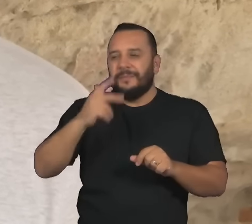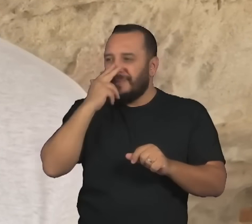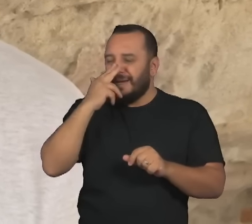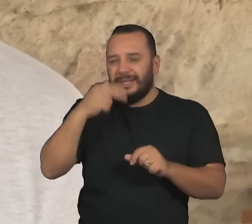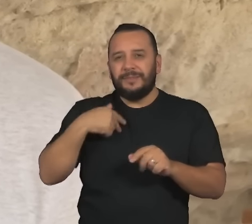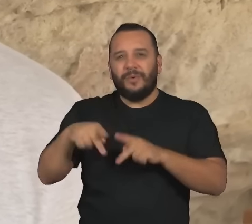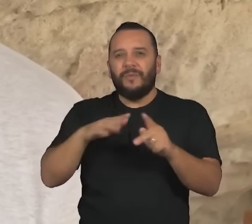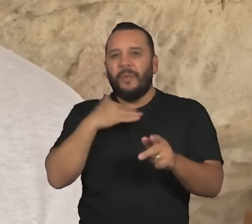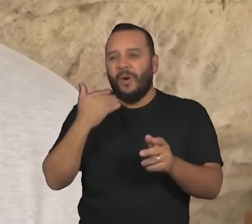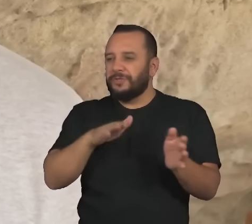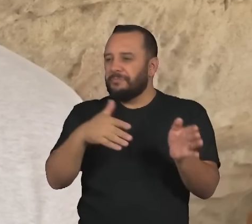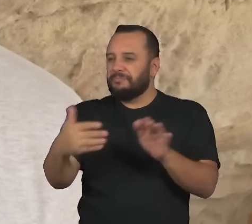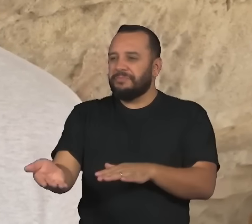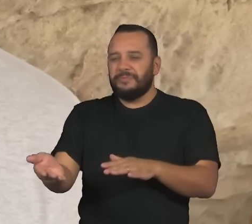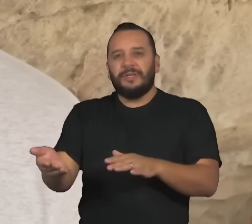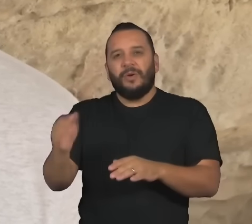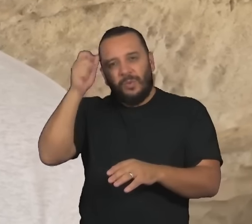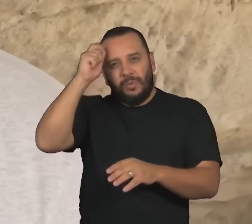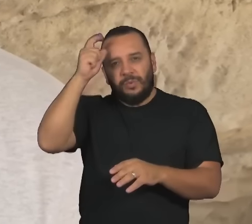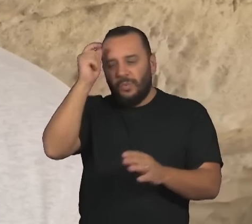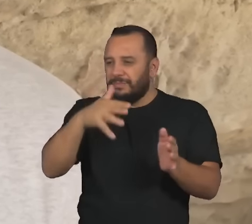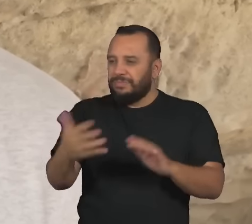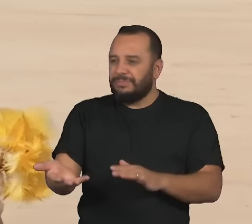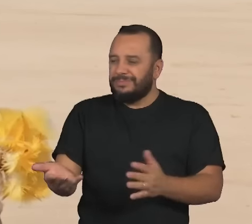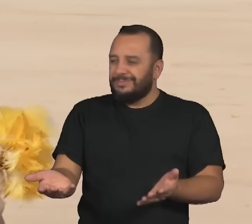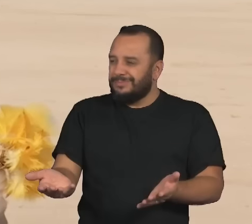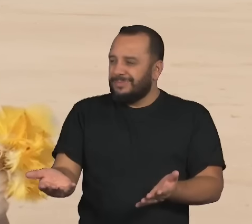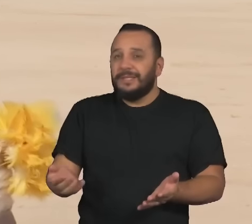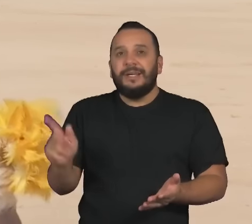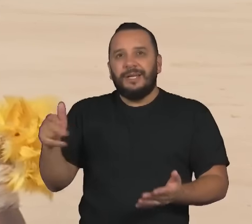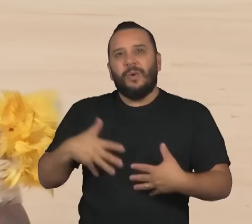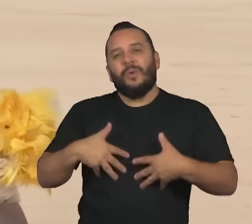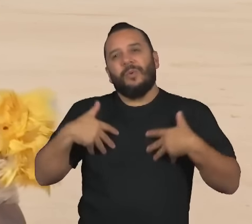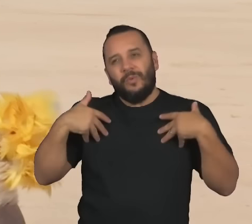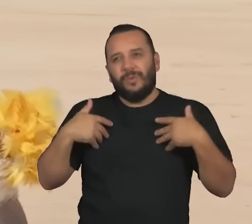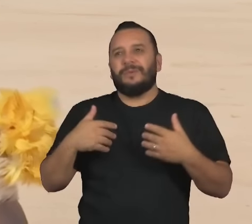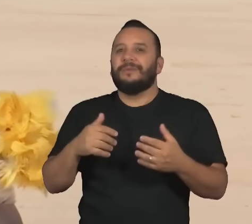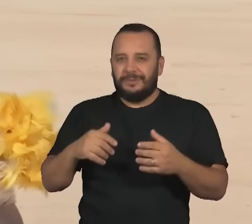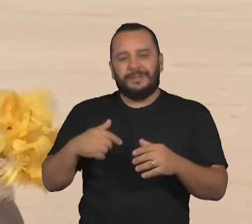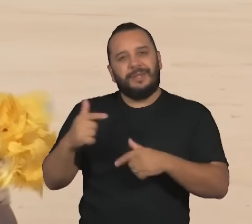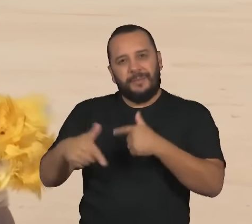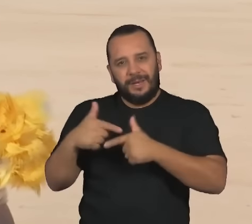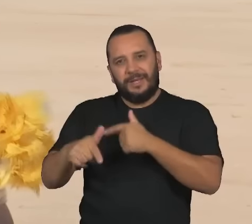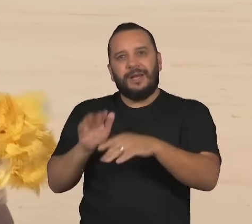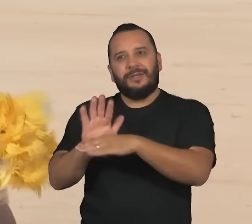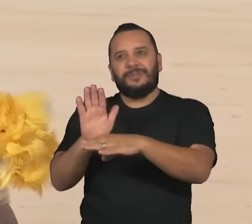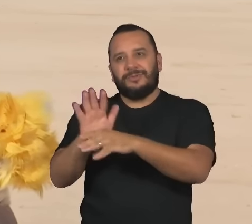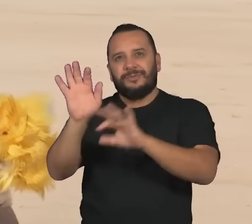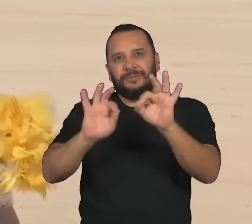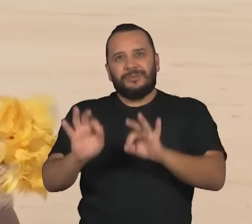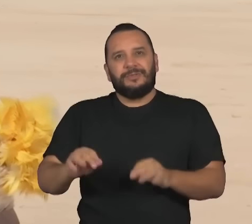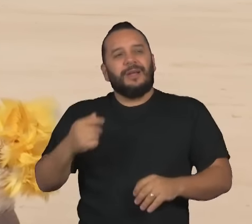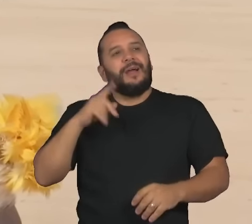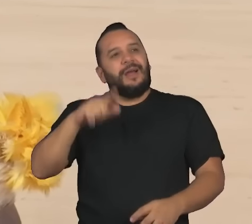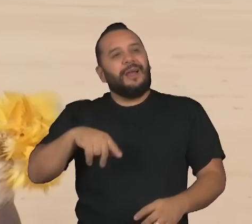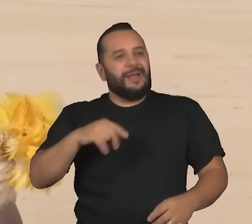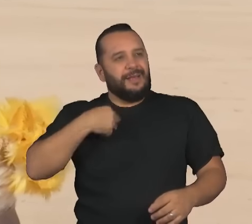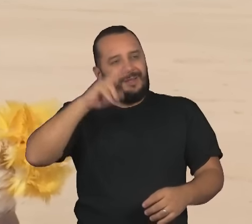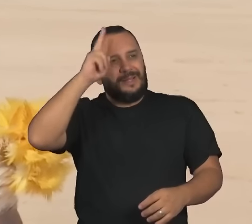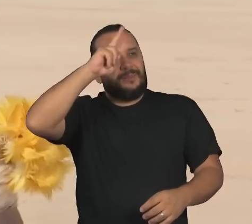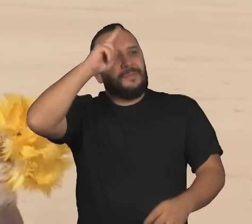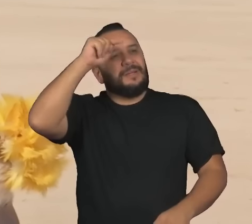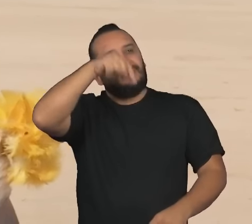se orgulha de ter participado do trabalho. A gente considera um acervo de memória, né?